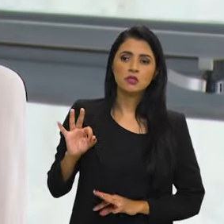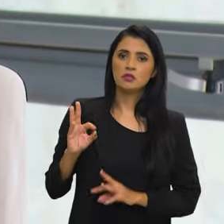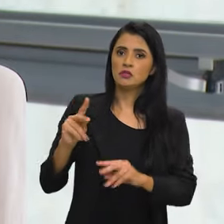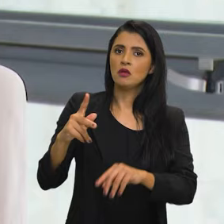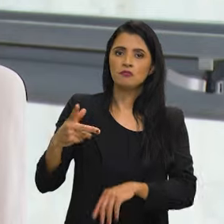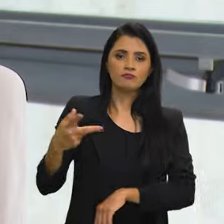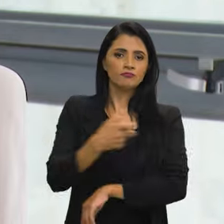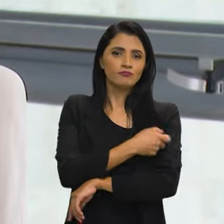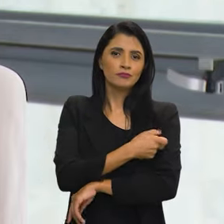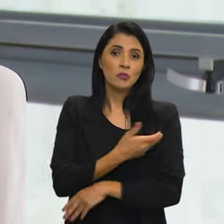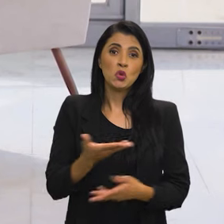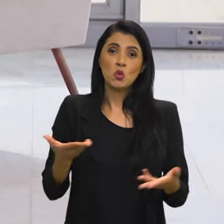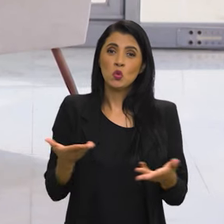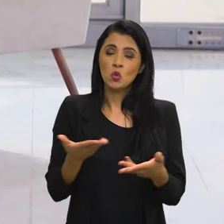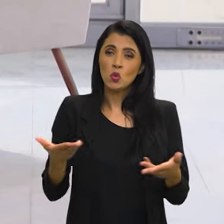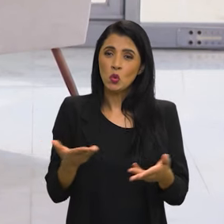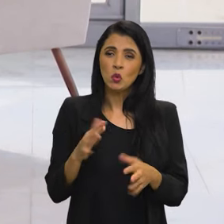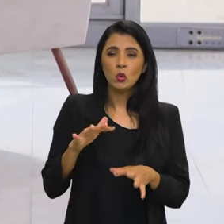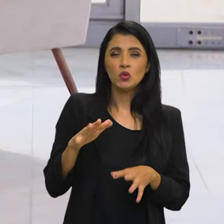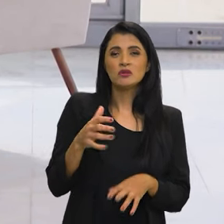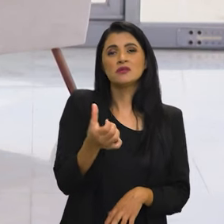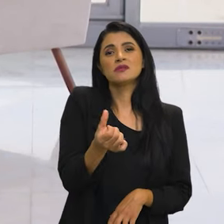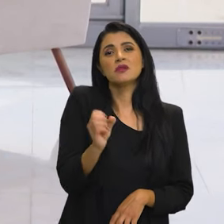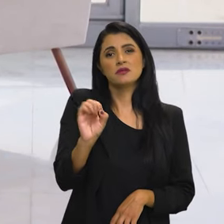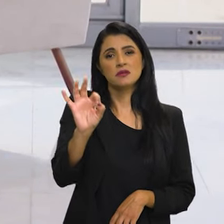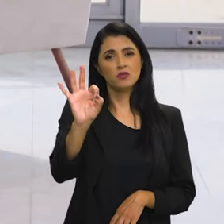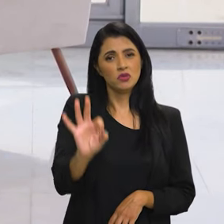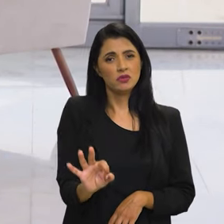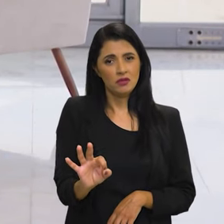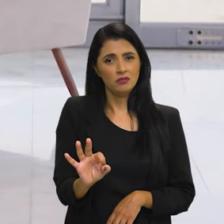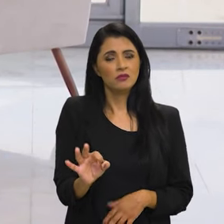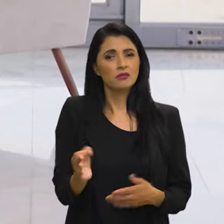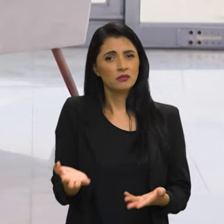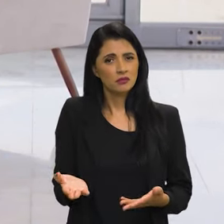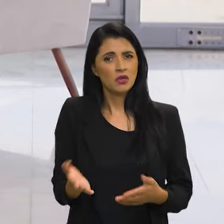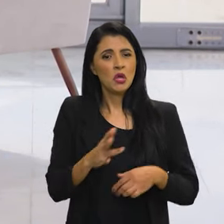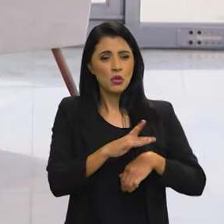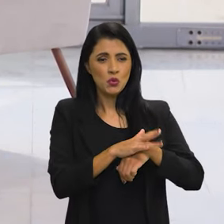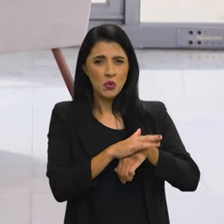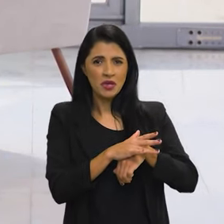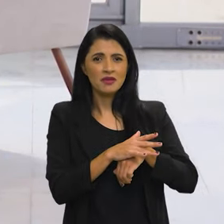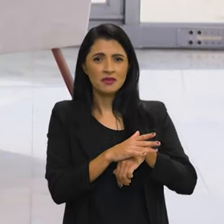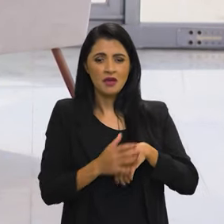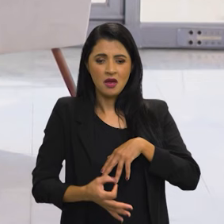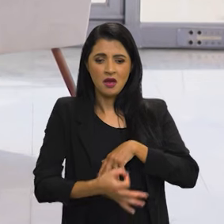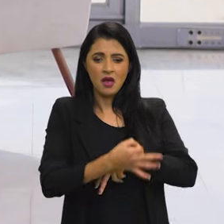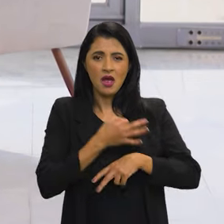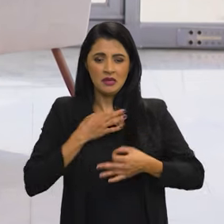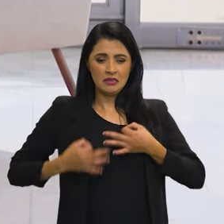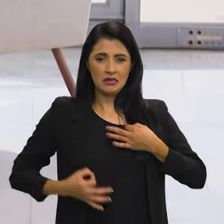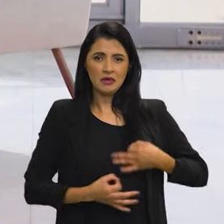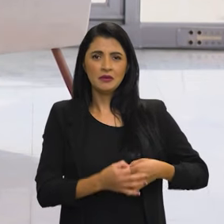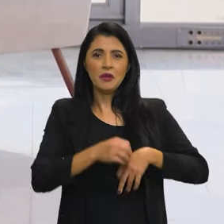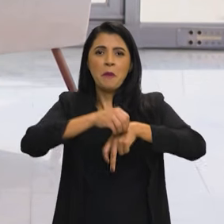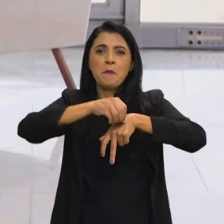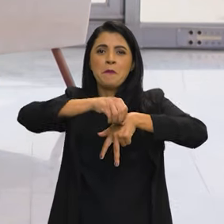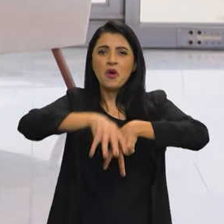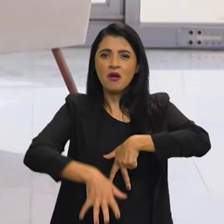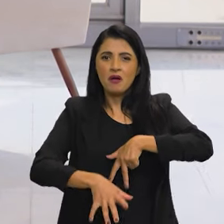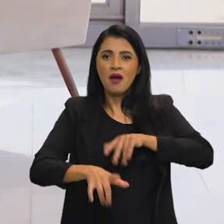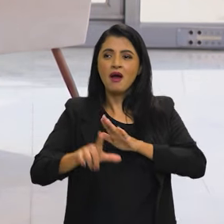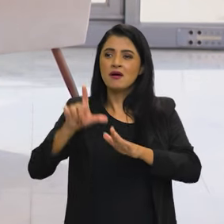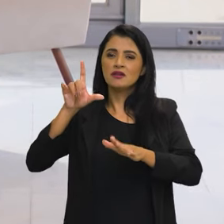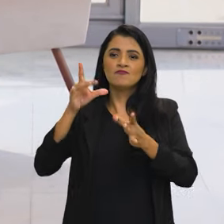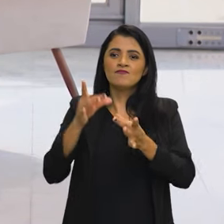cobertura vacinal hoje nós estamos em torno de 60 doenças como o sarão a